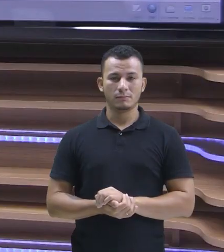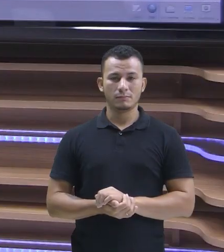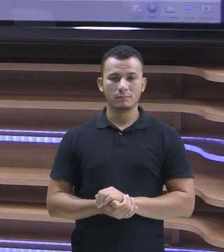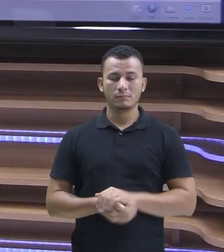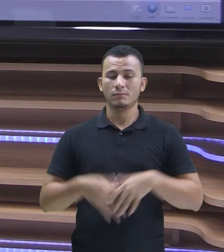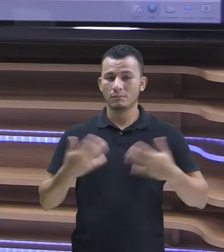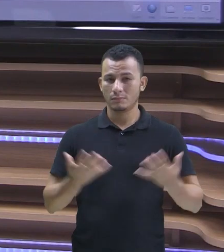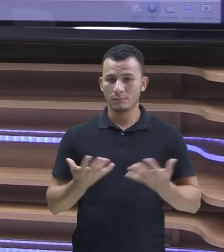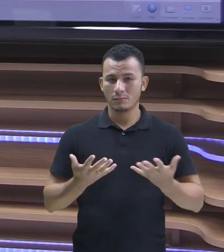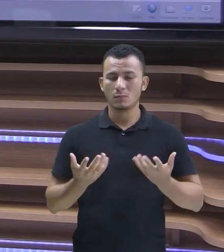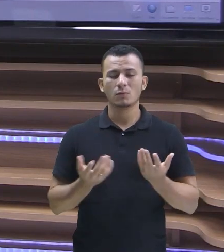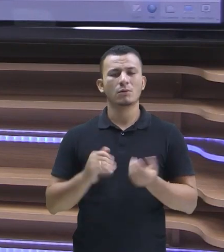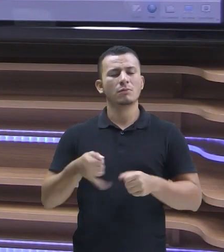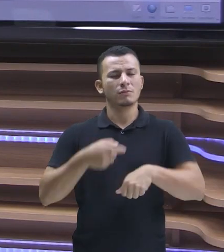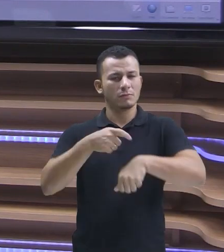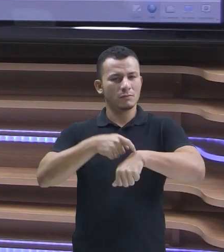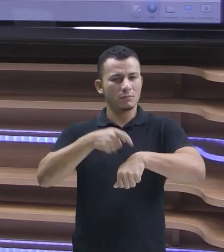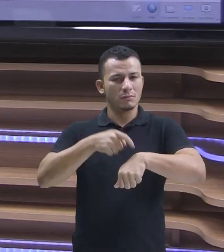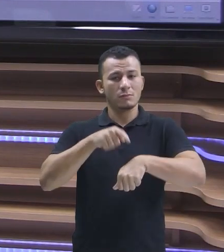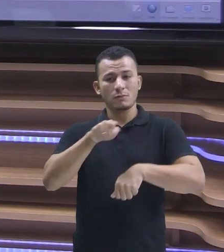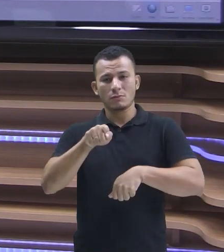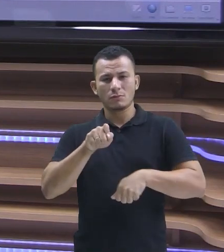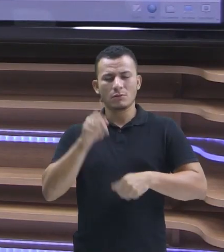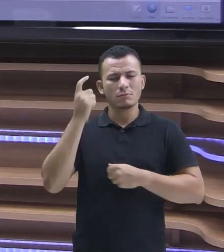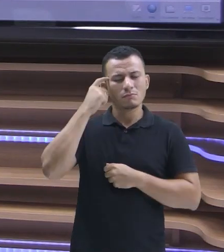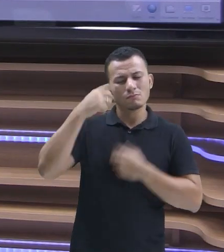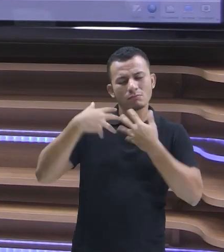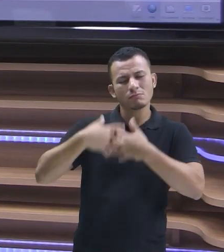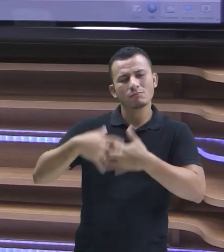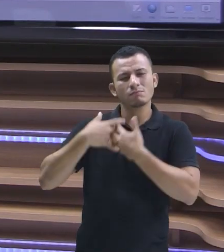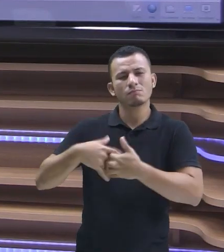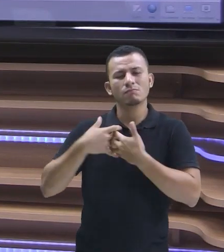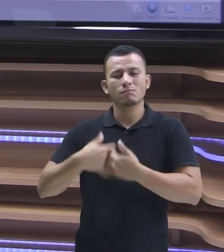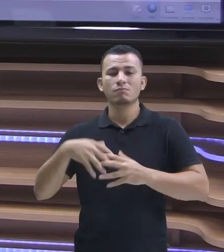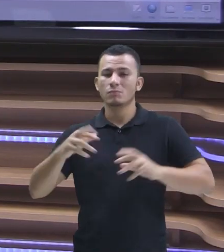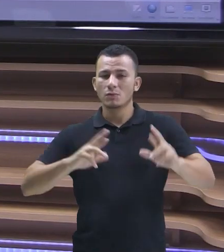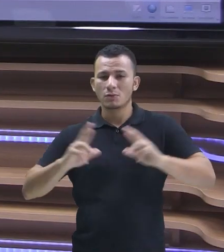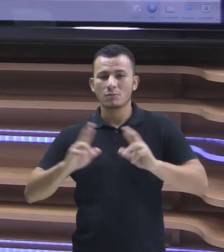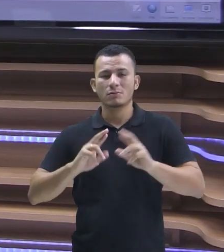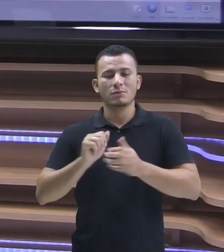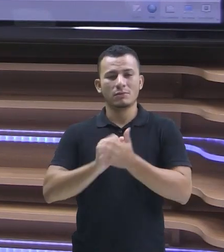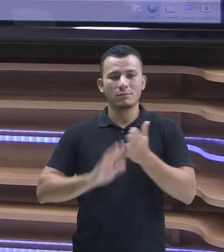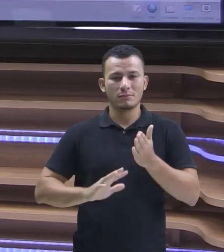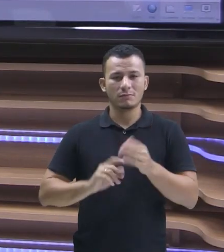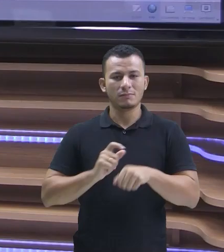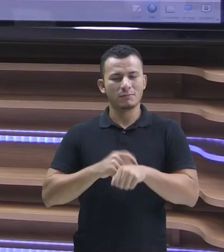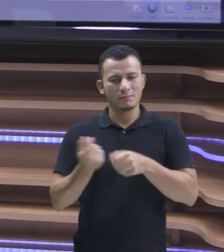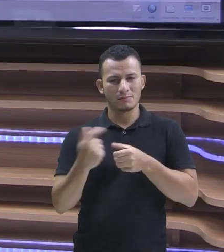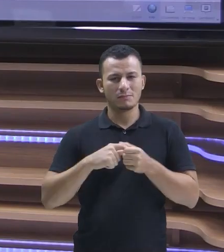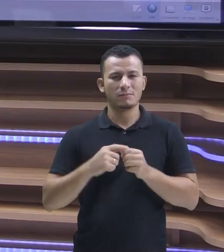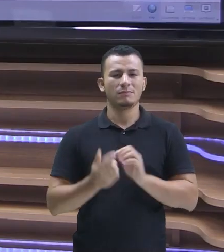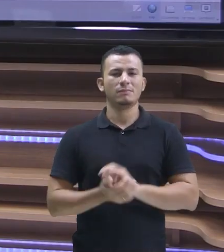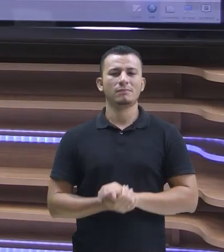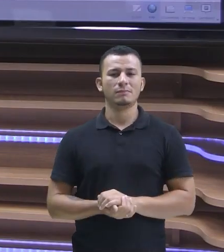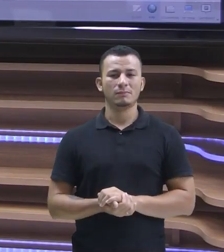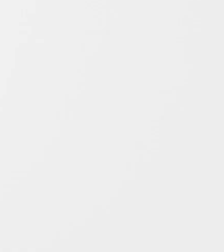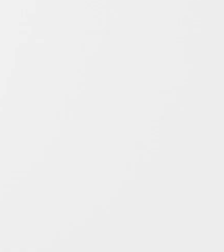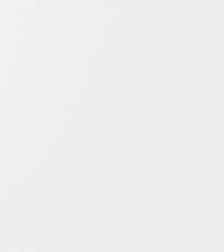Agora nós vamos dar um tempinho para que você possa pensar e já a gente volta, tá bom? Vamos lá!